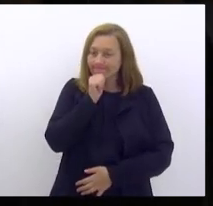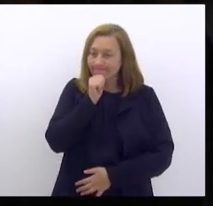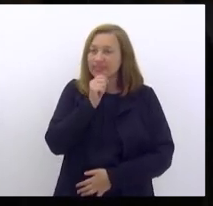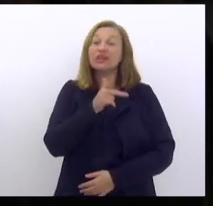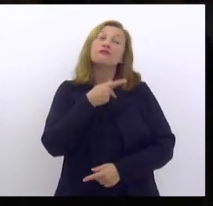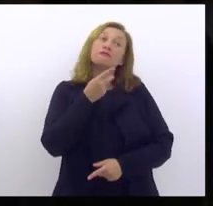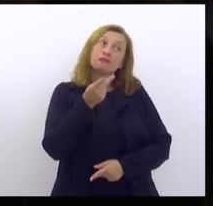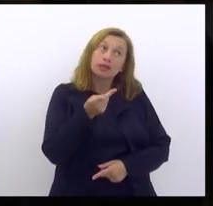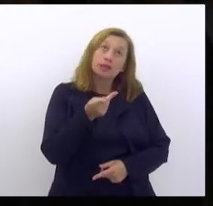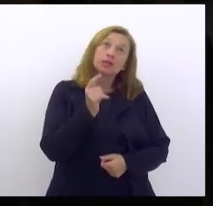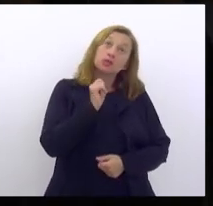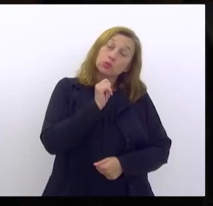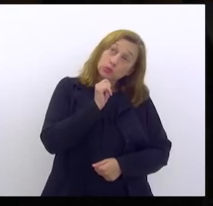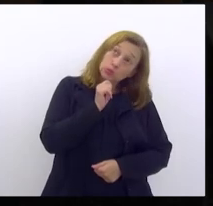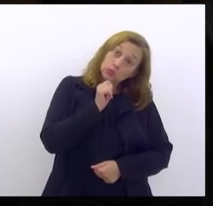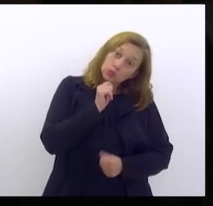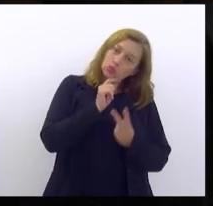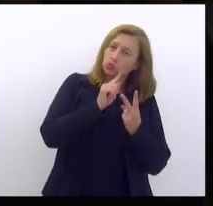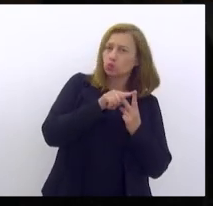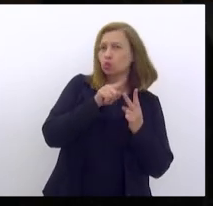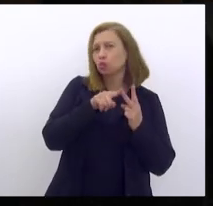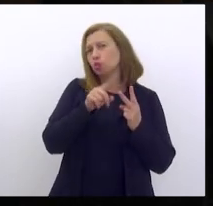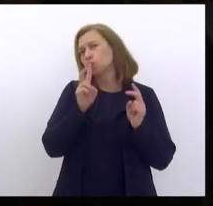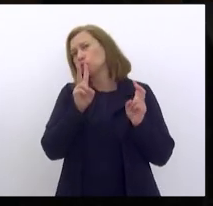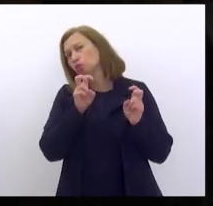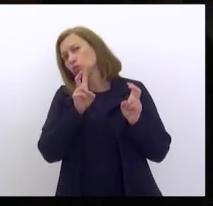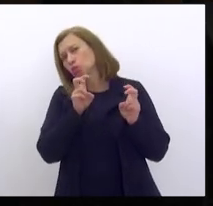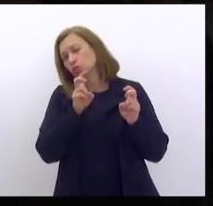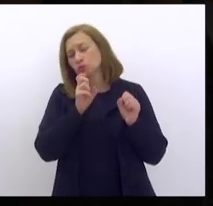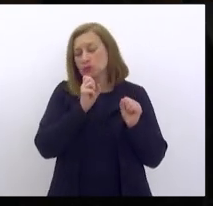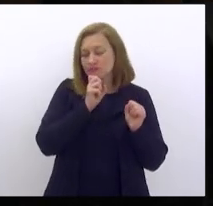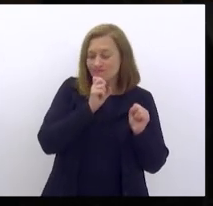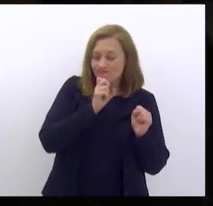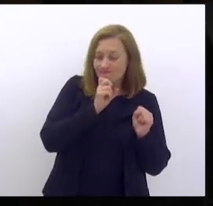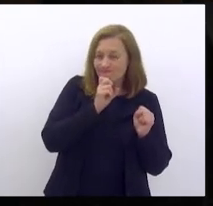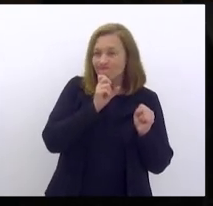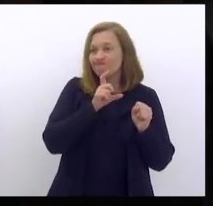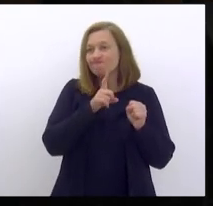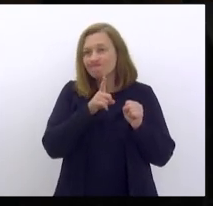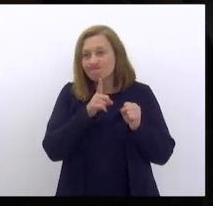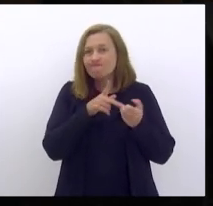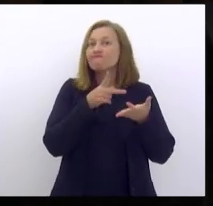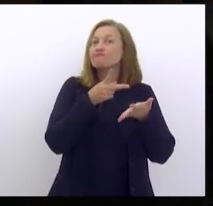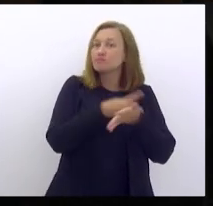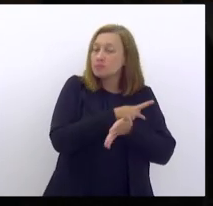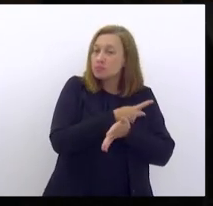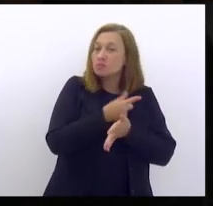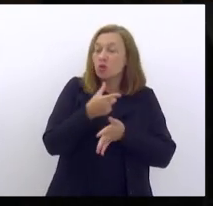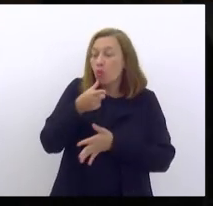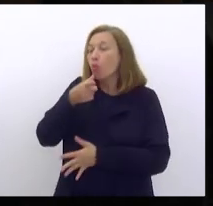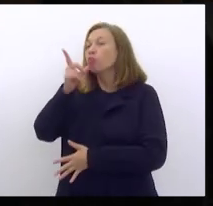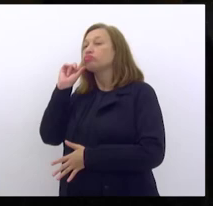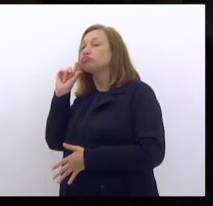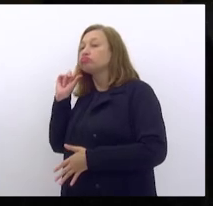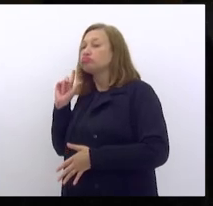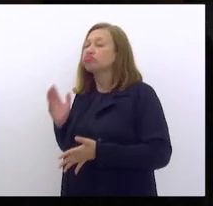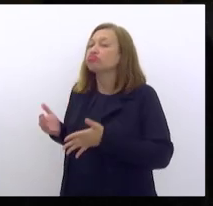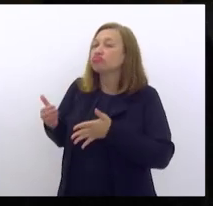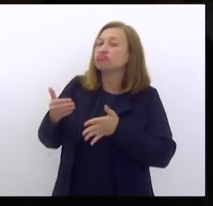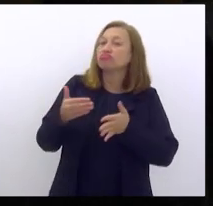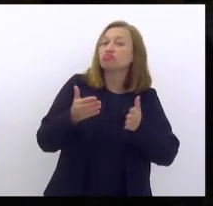comentar dois fatos, né, que aconteceram de ontem para